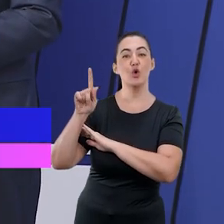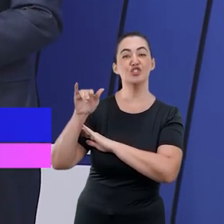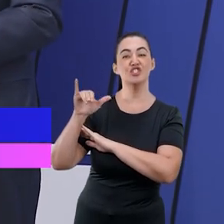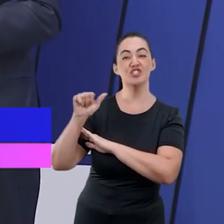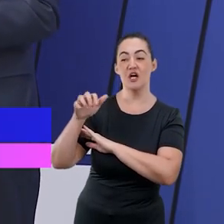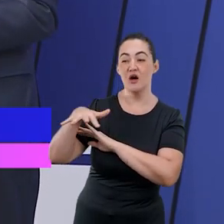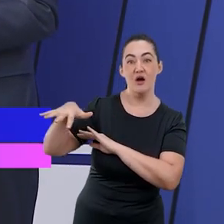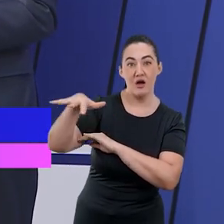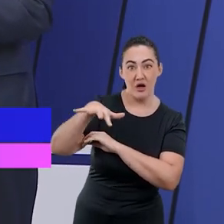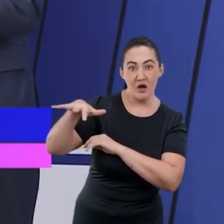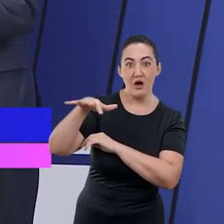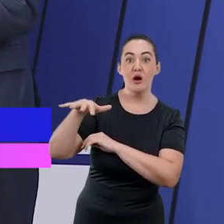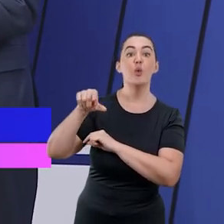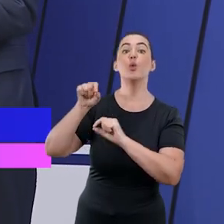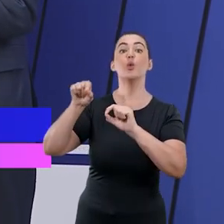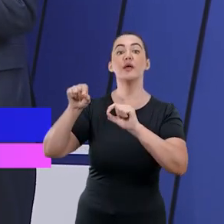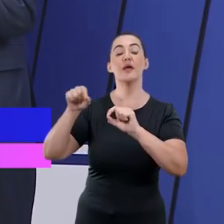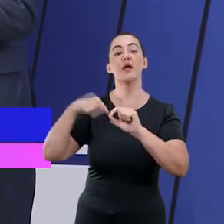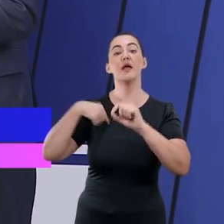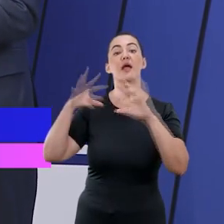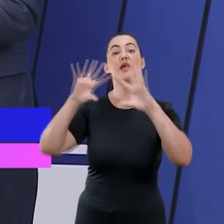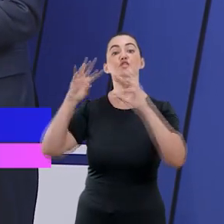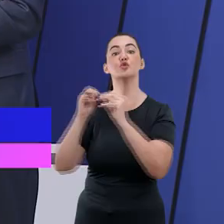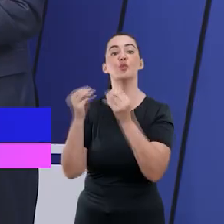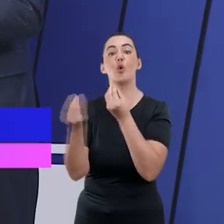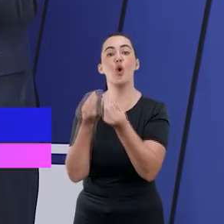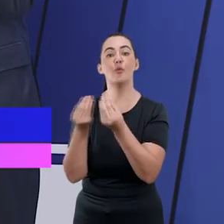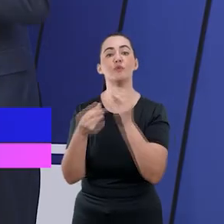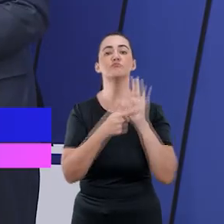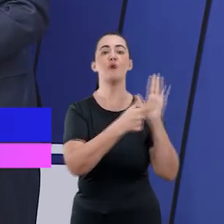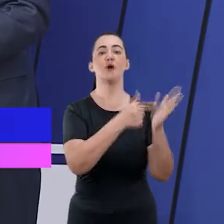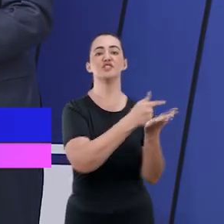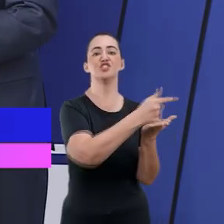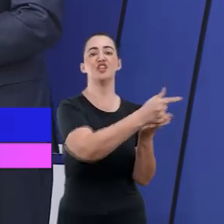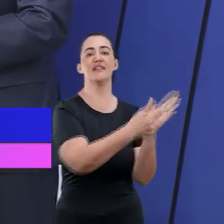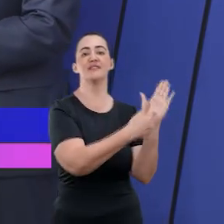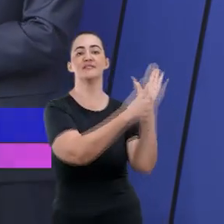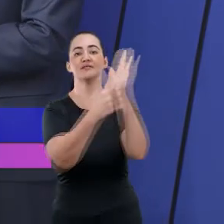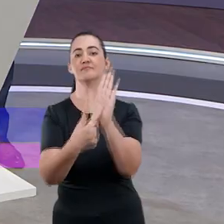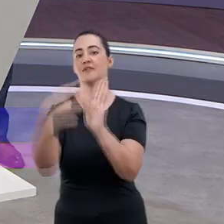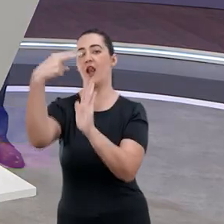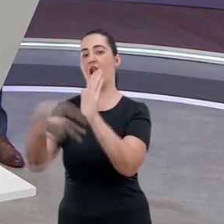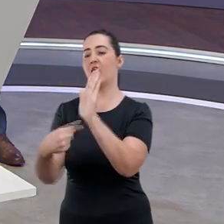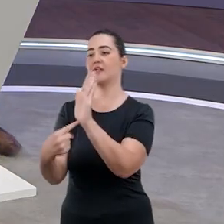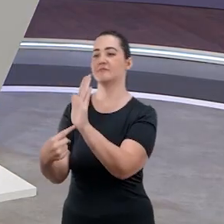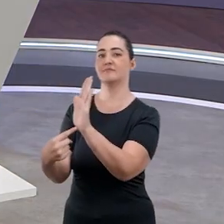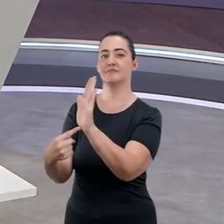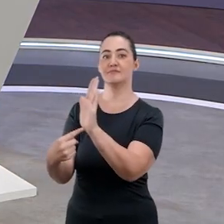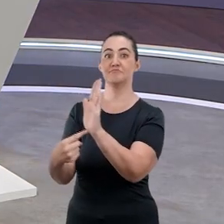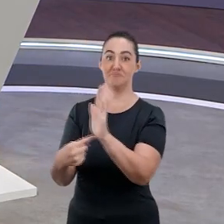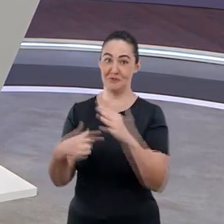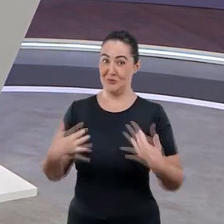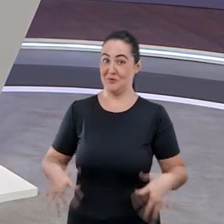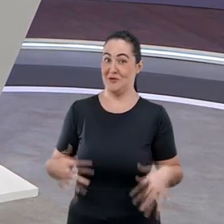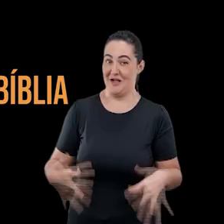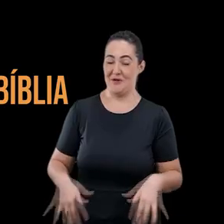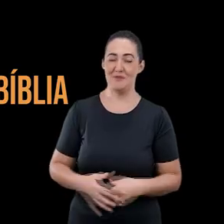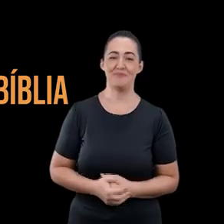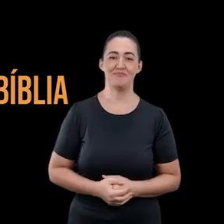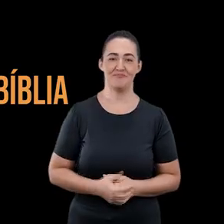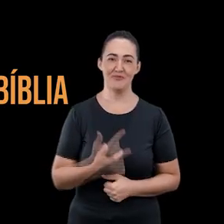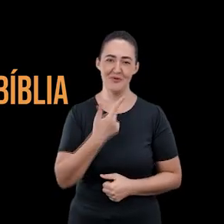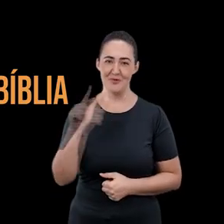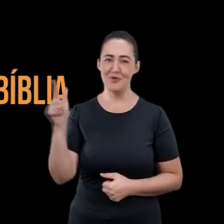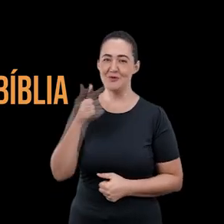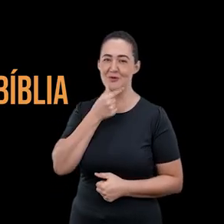na forma como o mundo foi criado. Saímos das mãos de Deus. Ampère também diz,